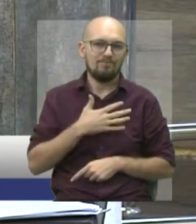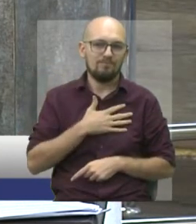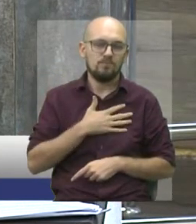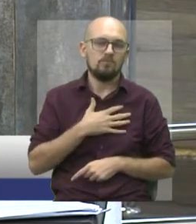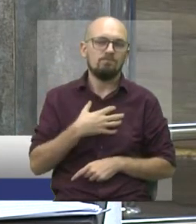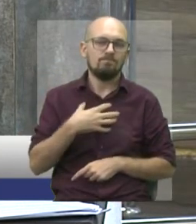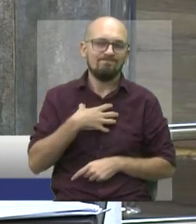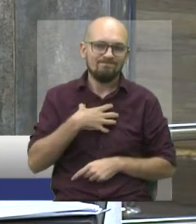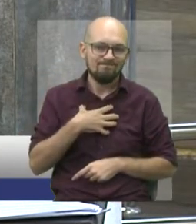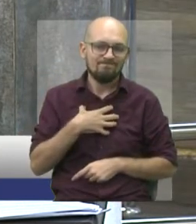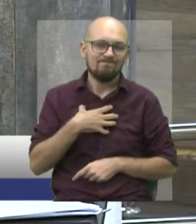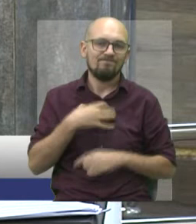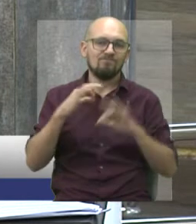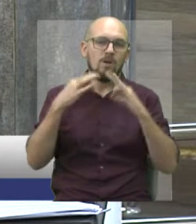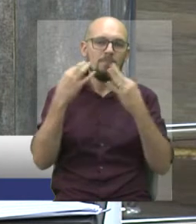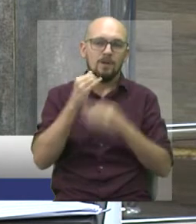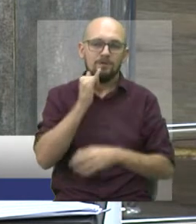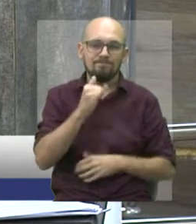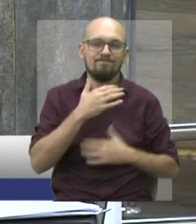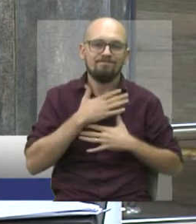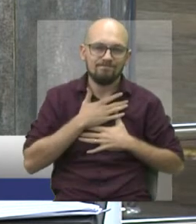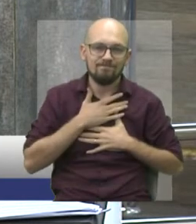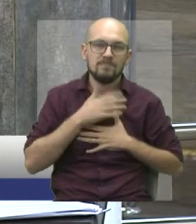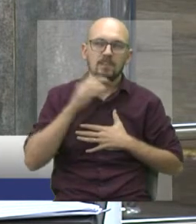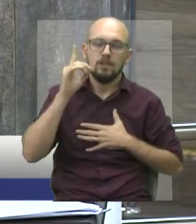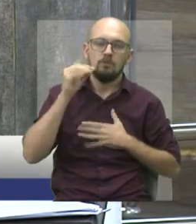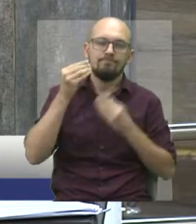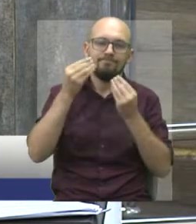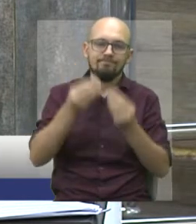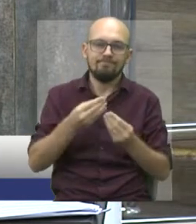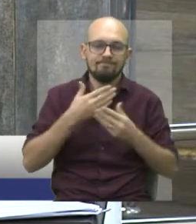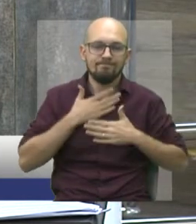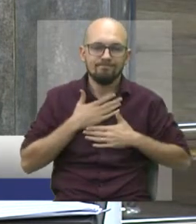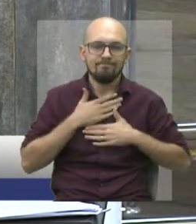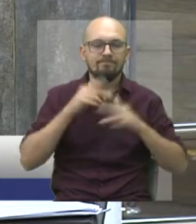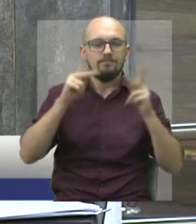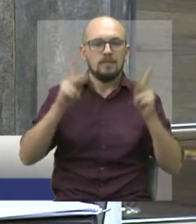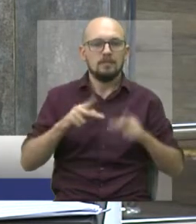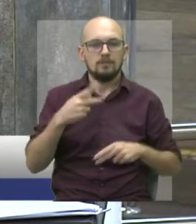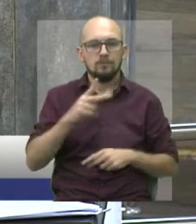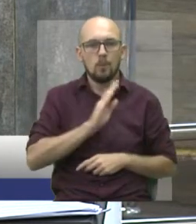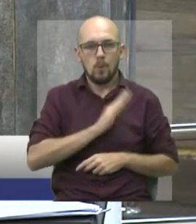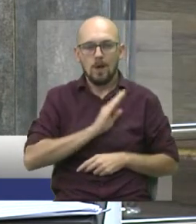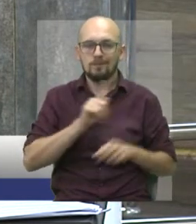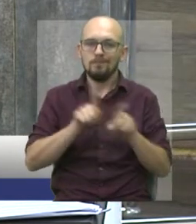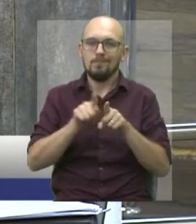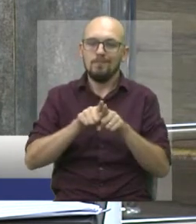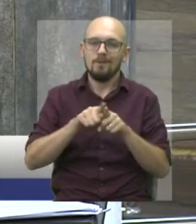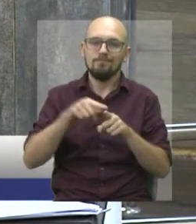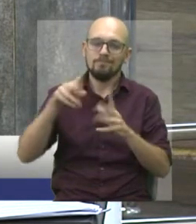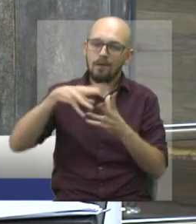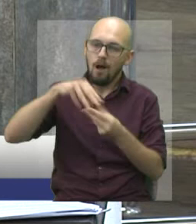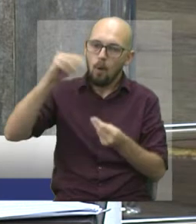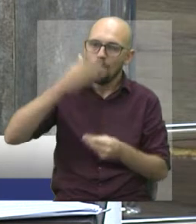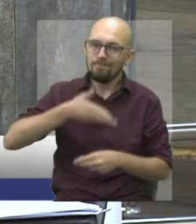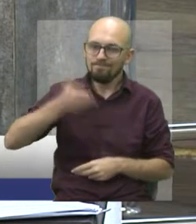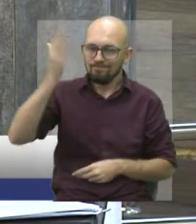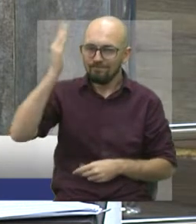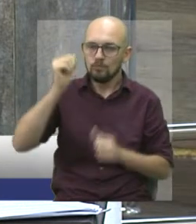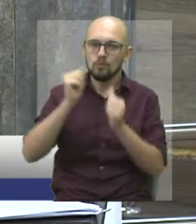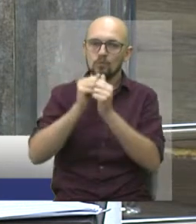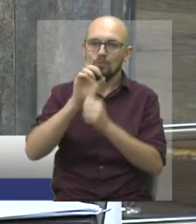dar meus profundos sentimentos à família aí, que Deus conforte o coração dos mesmos e que acolha a alma aí, que Deus acolha a alma do seu Oswaldo